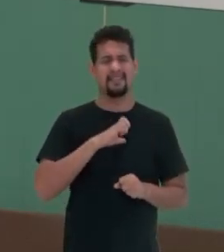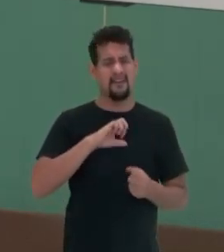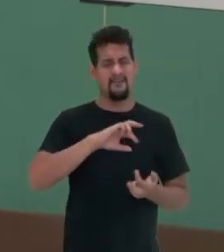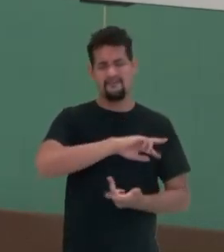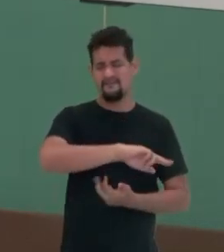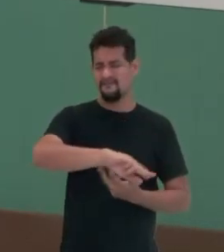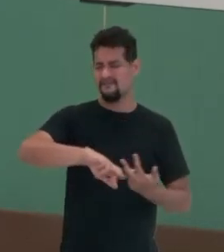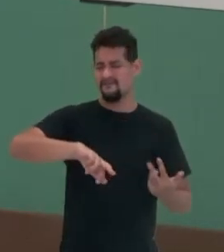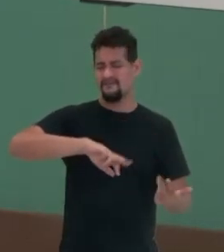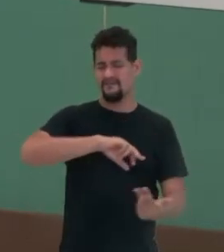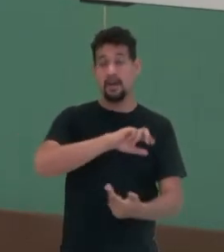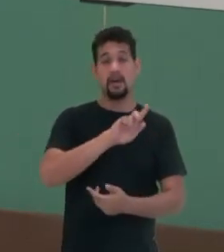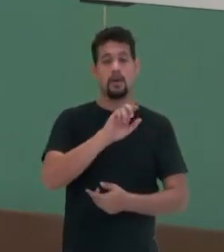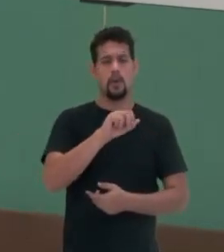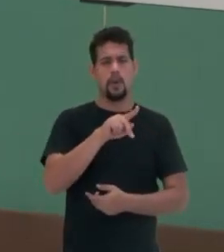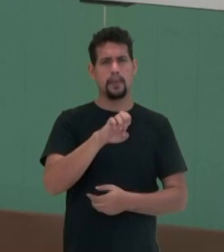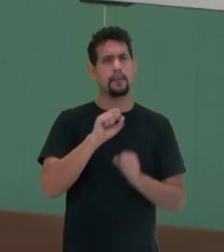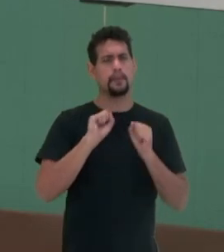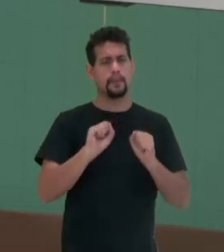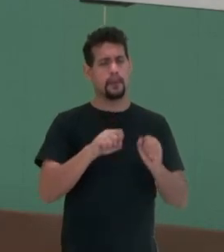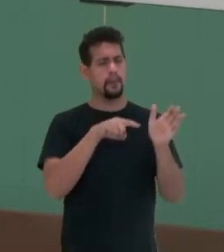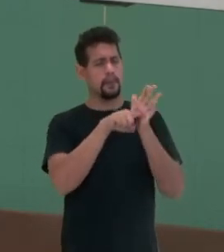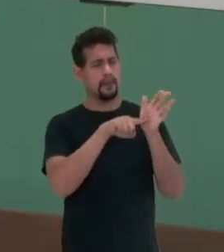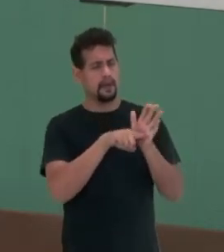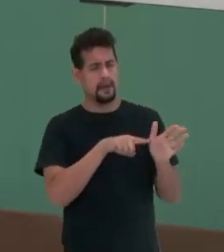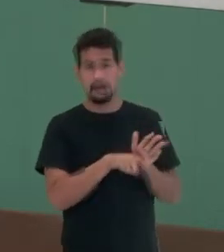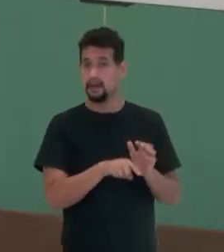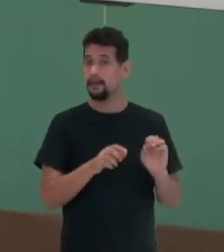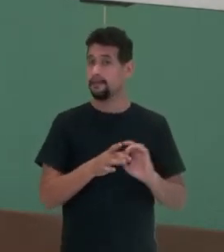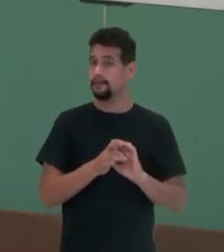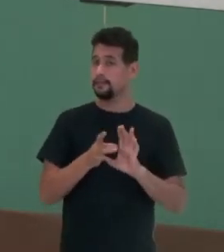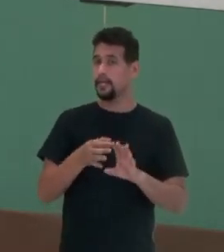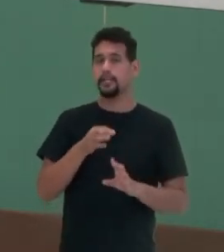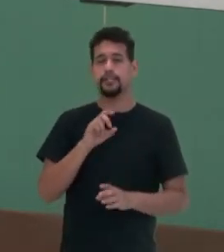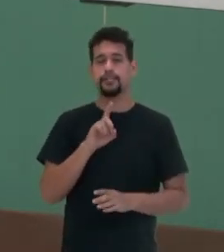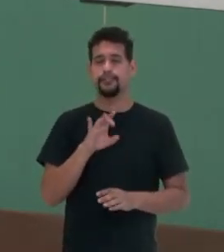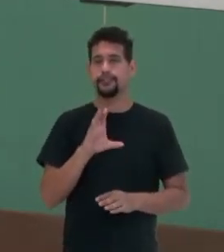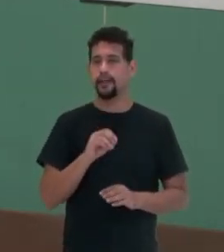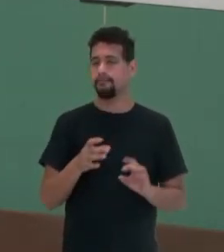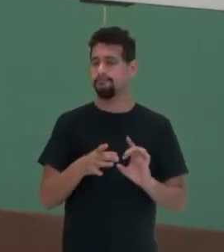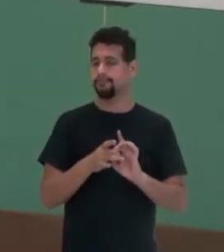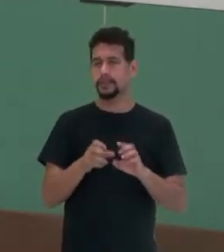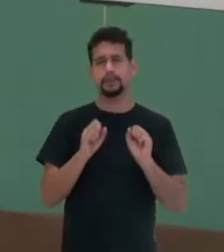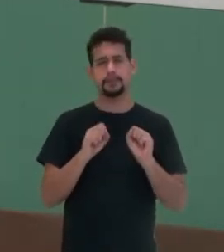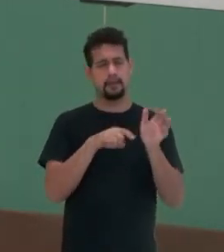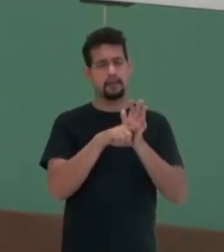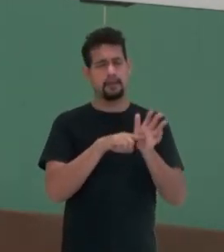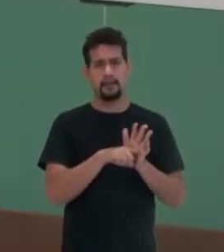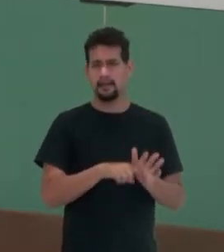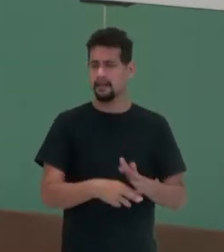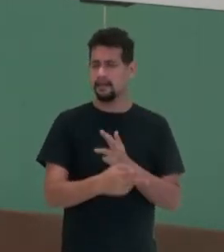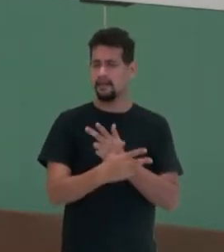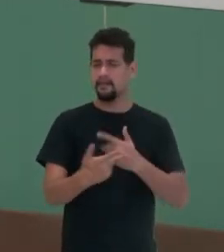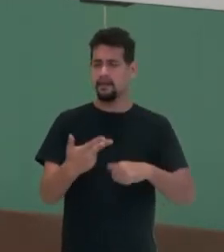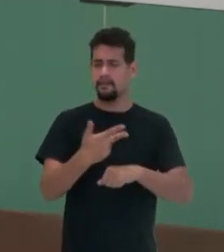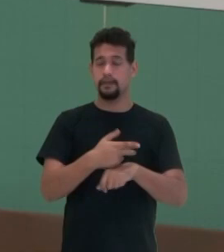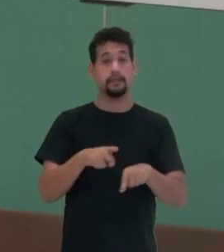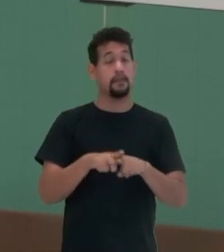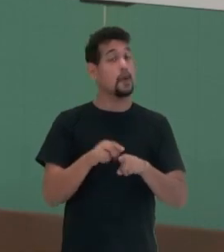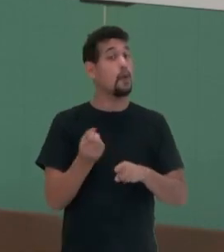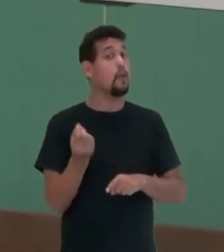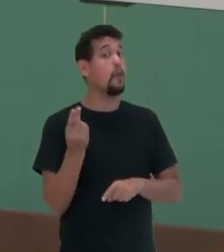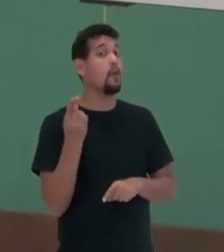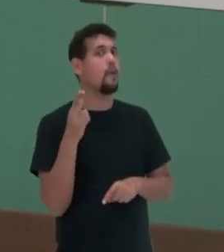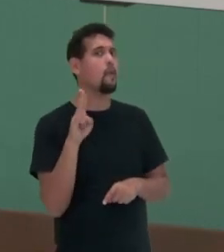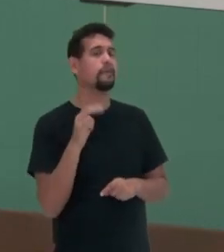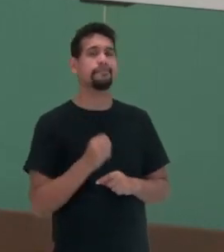vários golpes, né, se quiserem pesquisar, fica aqui então a dica para vocês pesquisarem os golpes do jiu-jitsu, tem vários vídeos. Ou